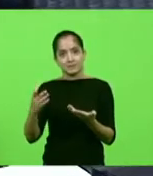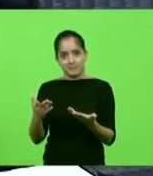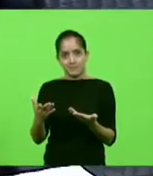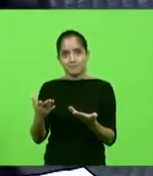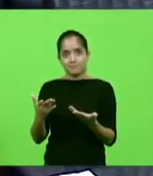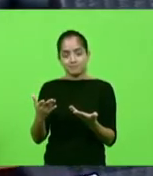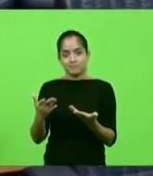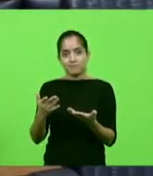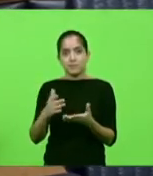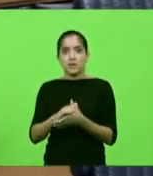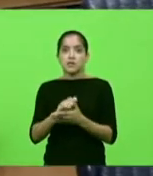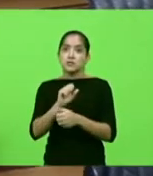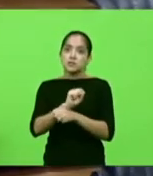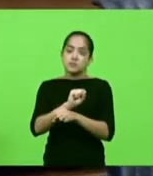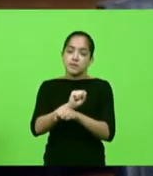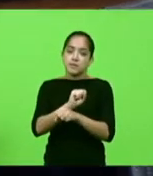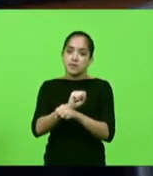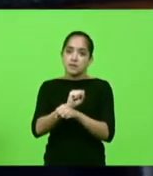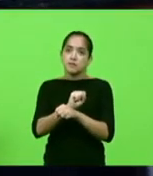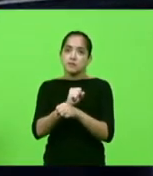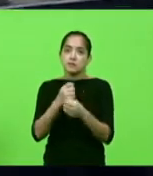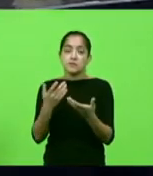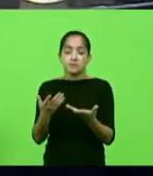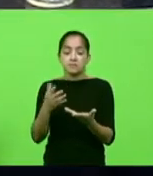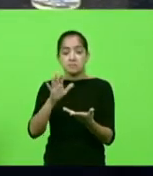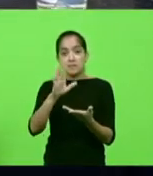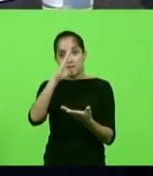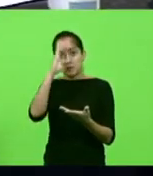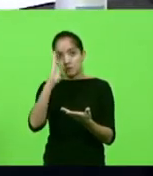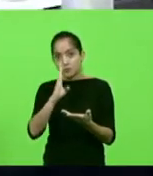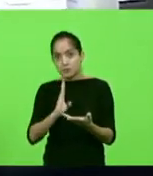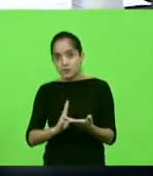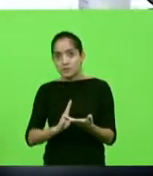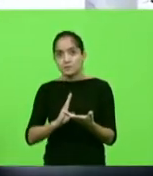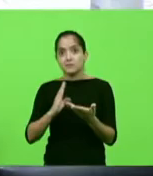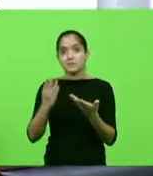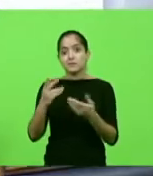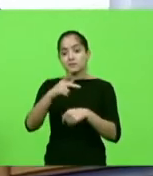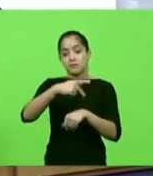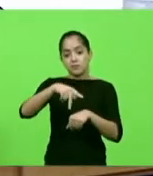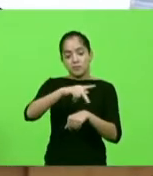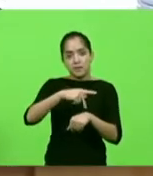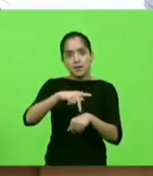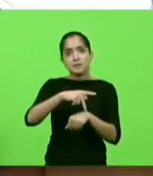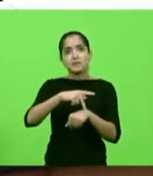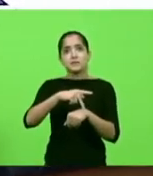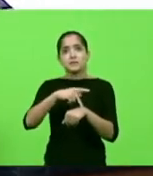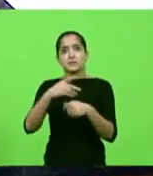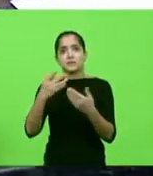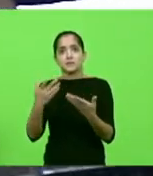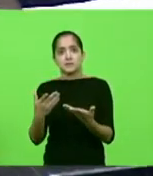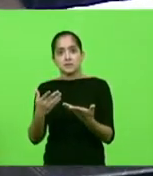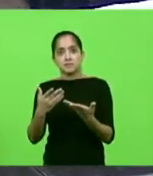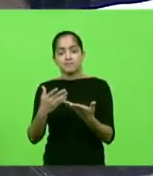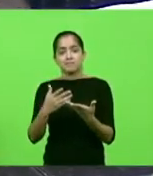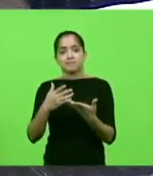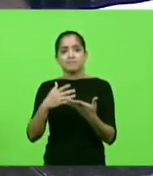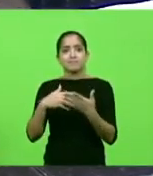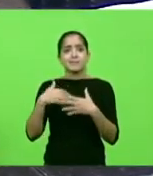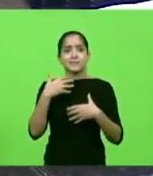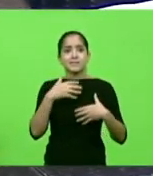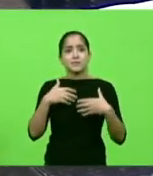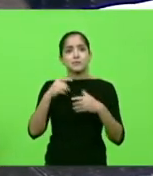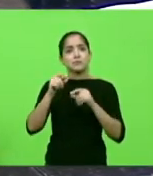coisa a gente esperava que saísse dali. Mas no Brasil é assim, o Brasil é um país atualizado, a nossa decepção,